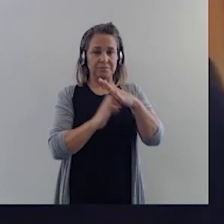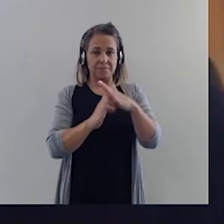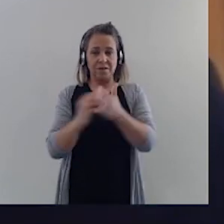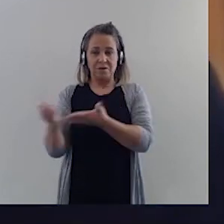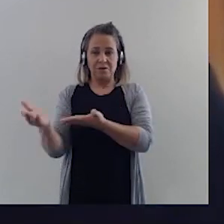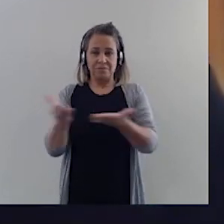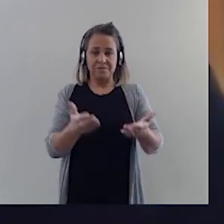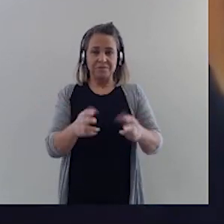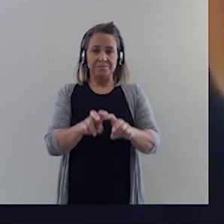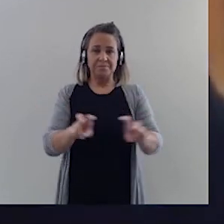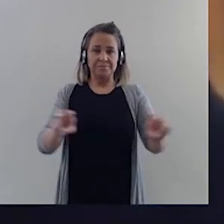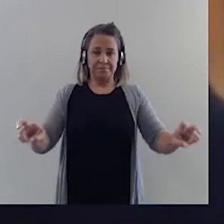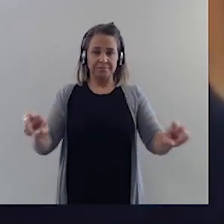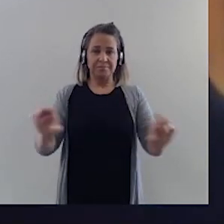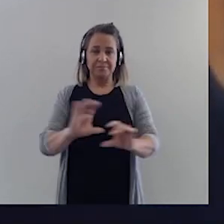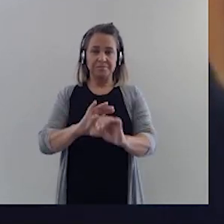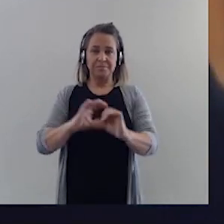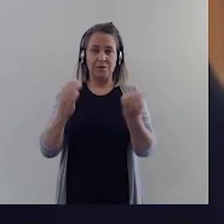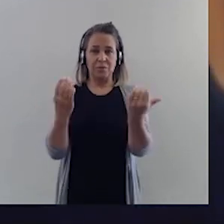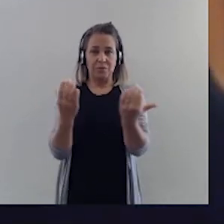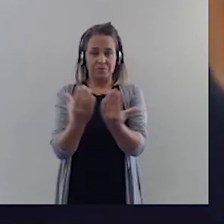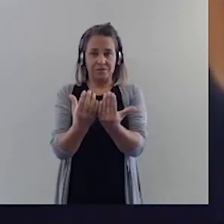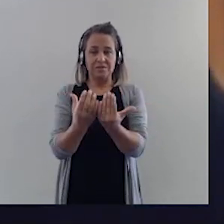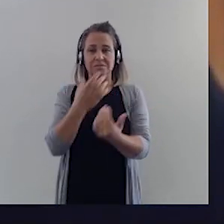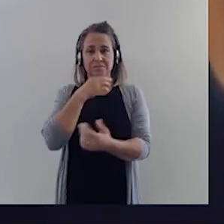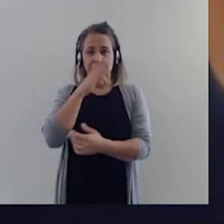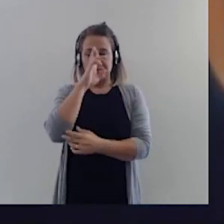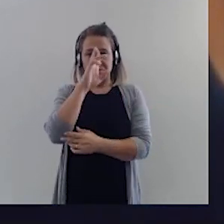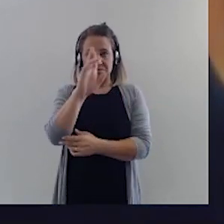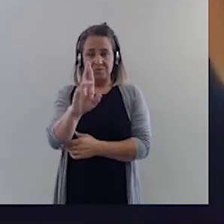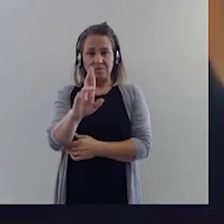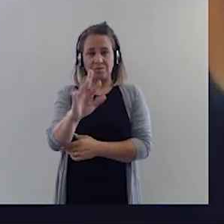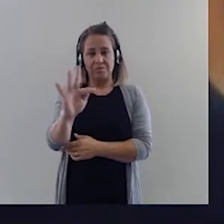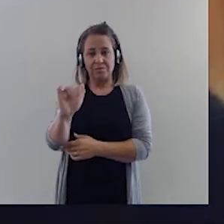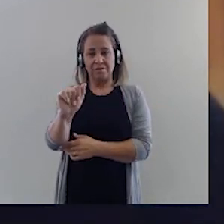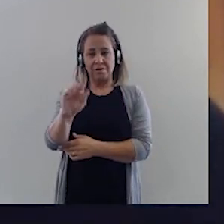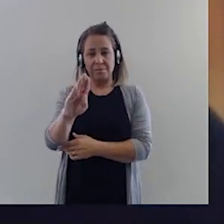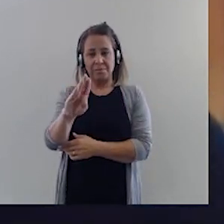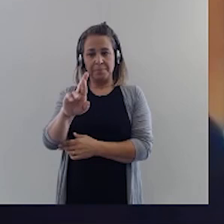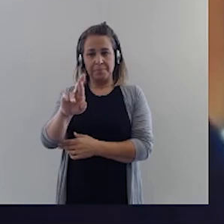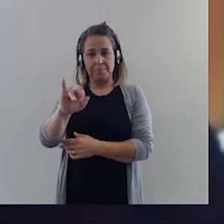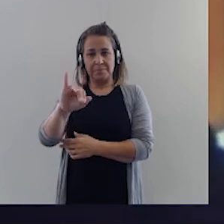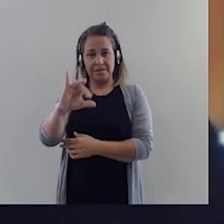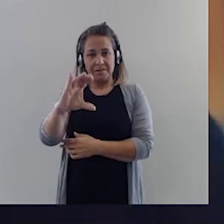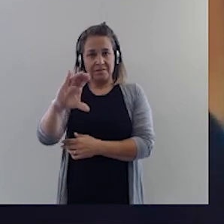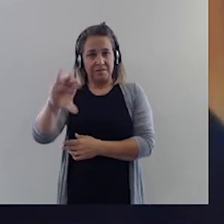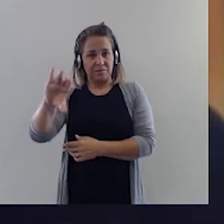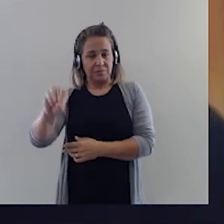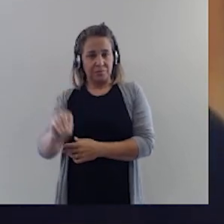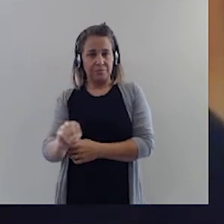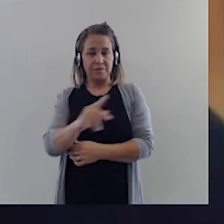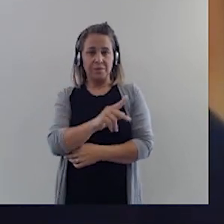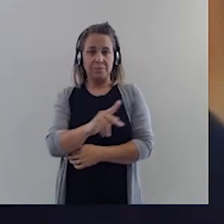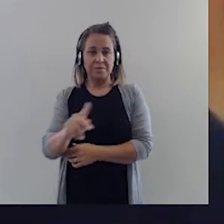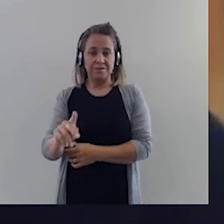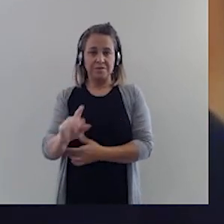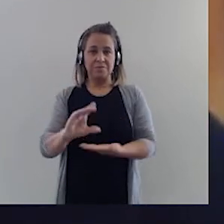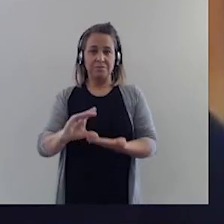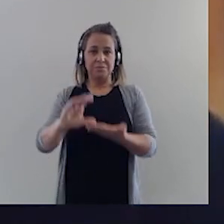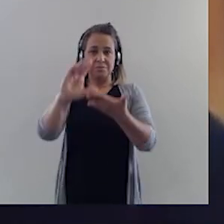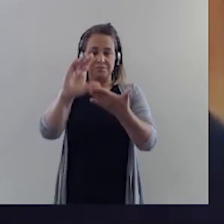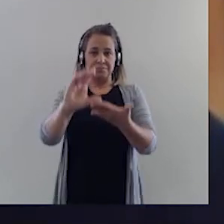presidir a mesa desta conferência Dr. Fabrício de Castro Oliveira, presidente do